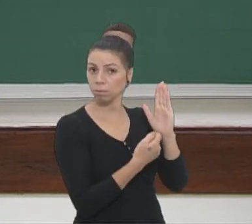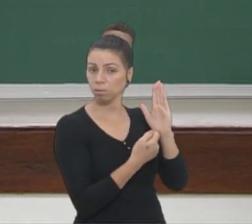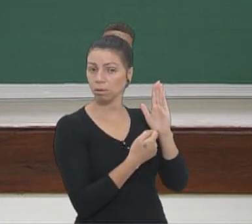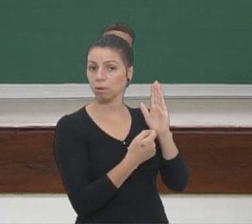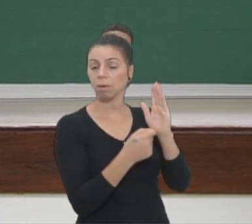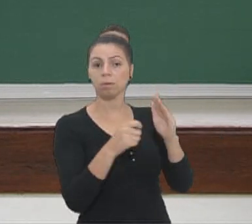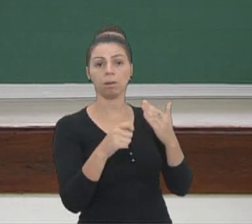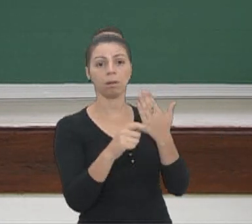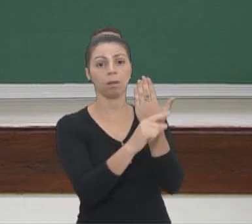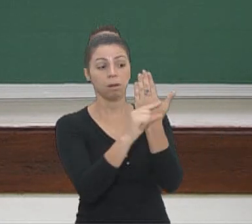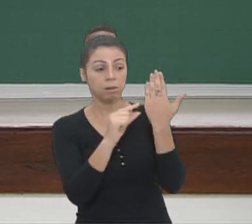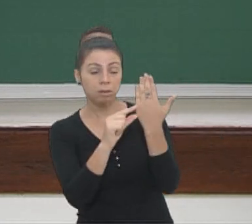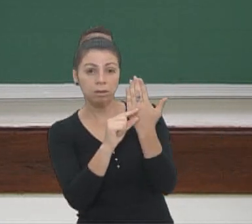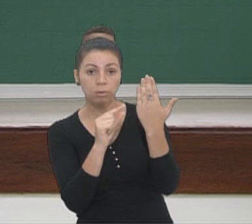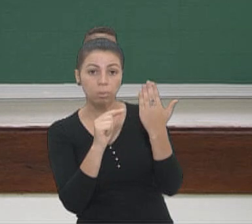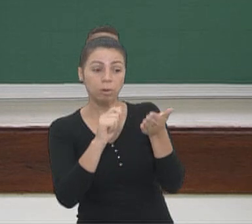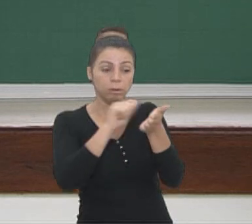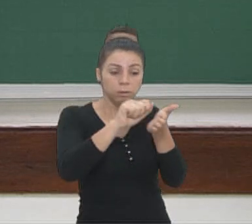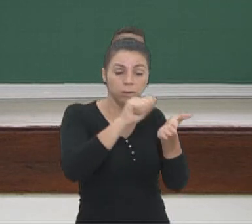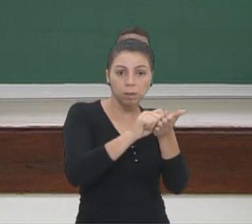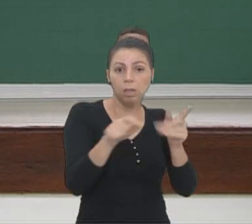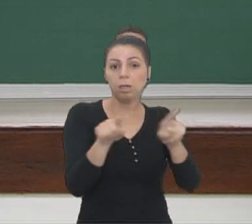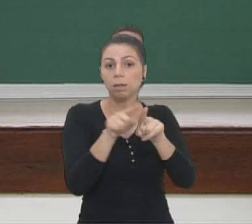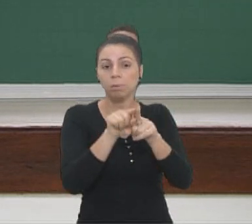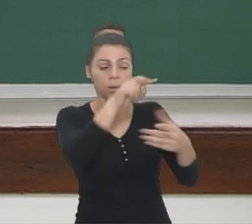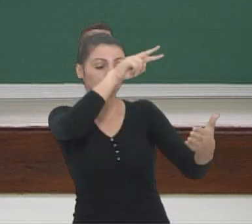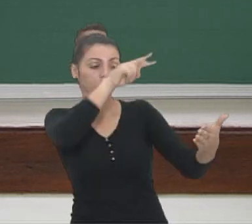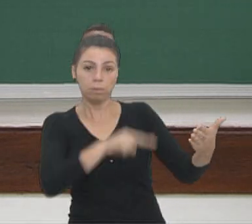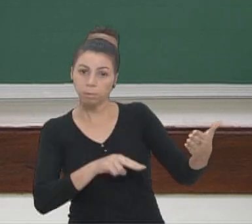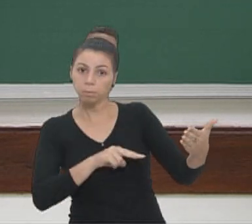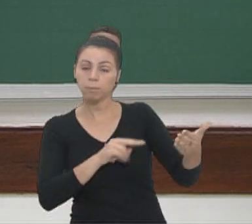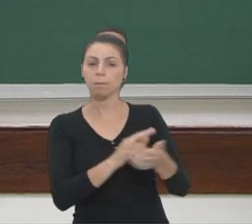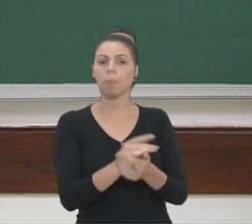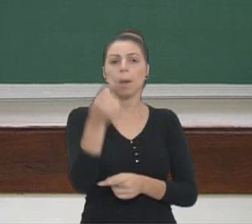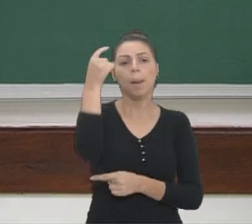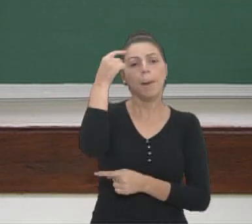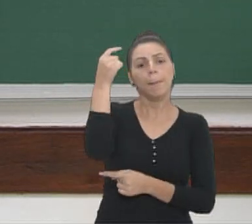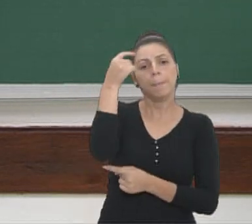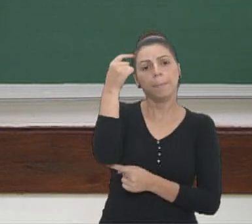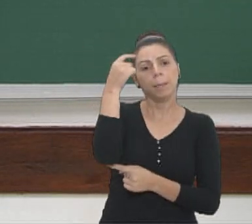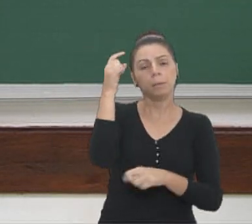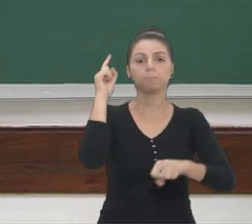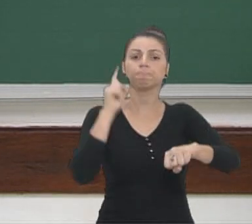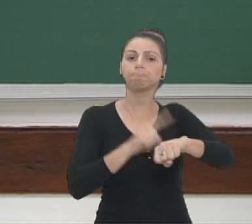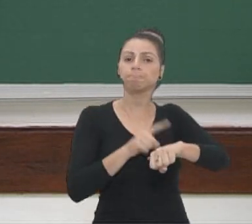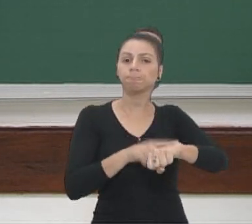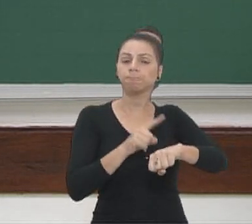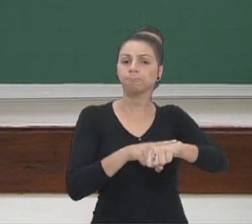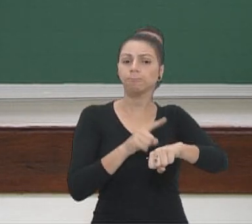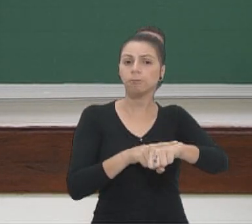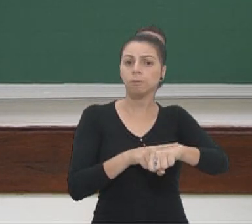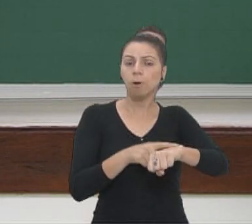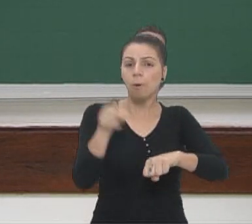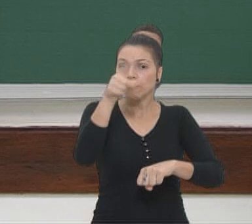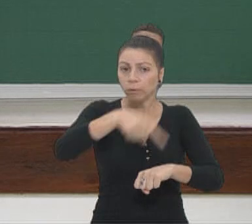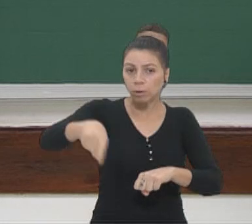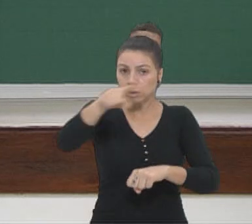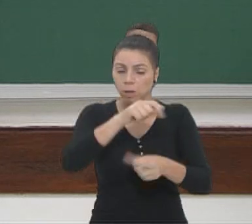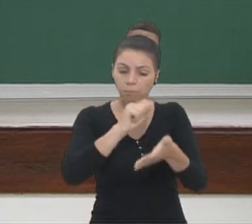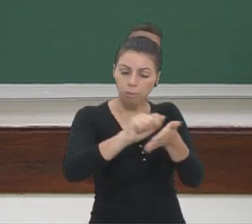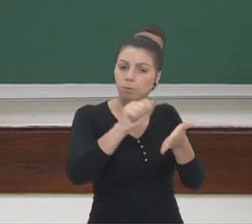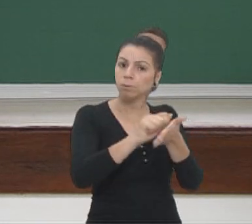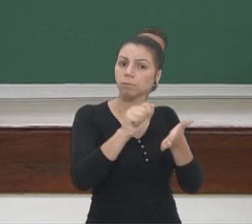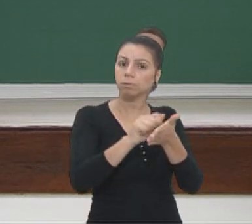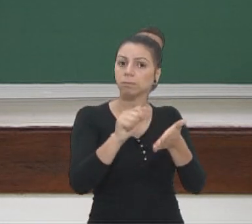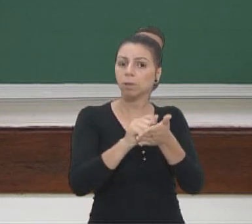caso, como leitores, tá certo? Então, quero que você pense um pouquinho sobre isso. Vou te dar um tempo e você vai escrever aí,